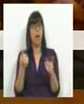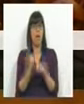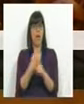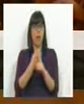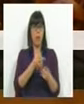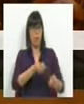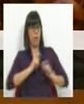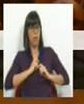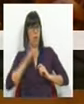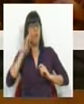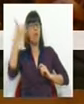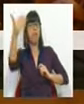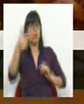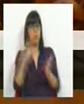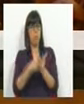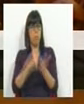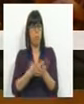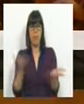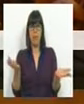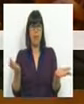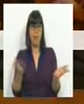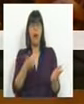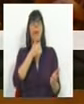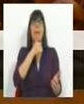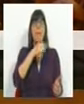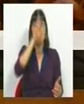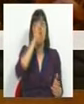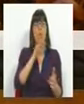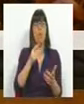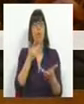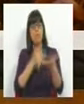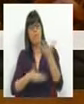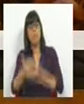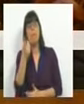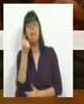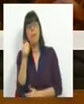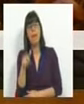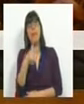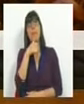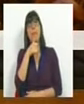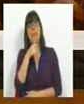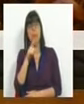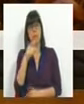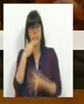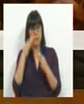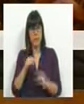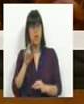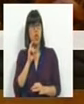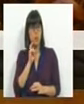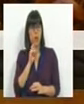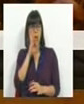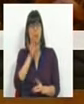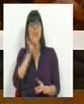faturas pesadas para o futuro. Como pode o Governo esperar retorno financeiro seguro